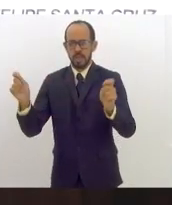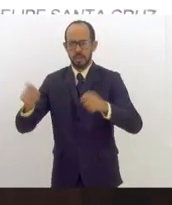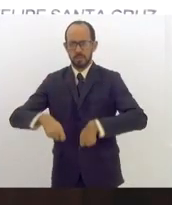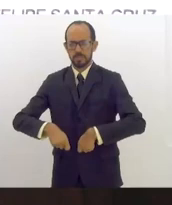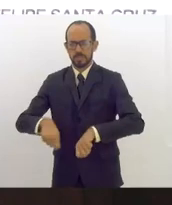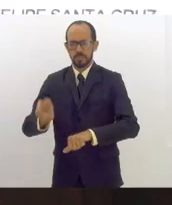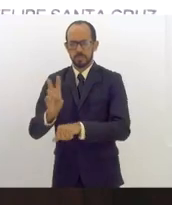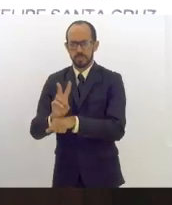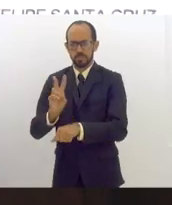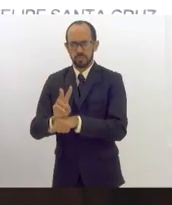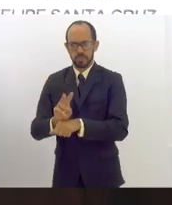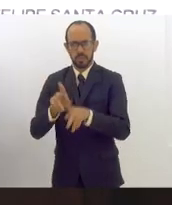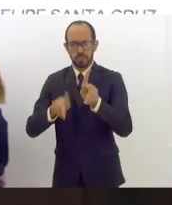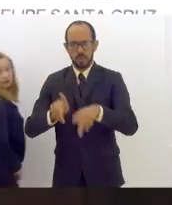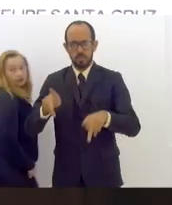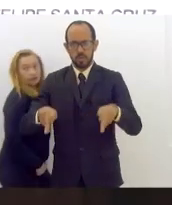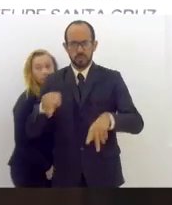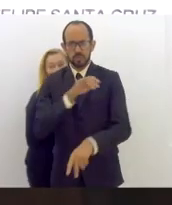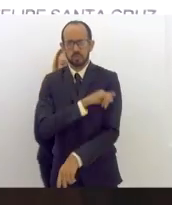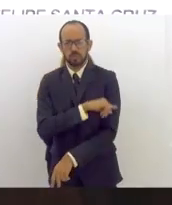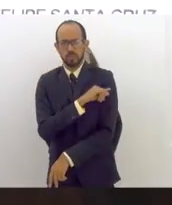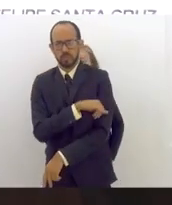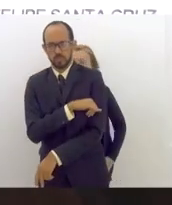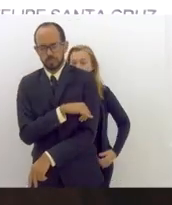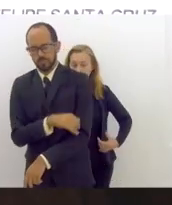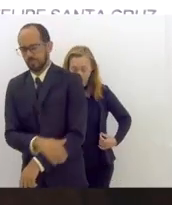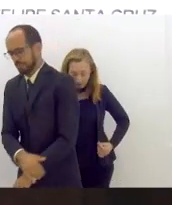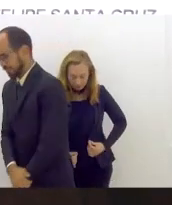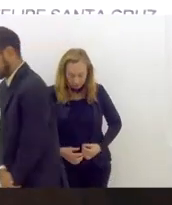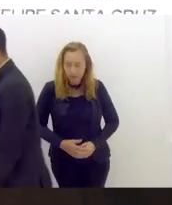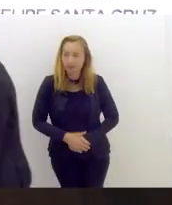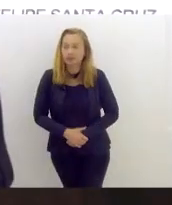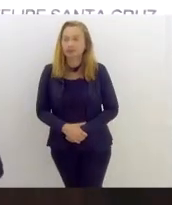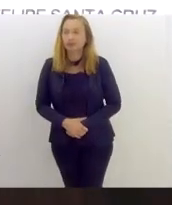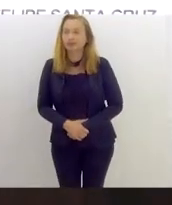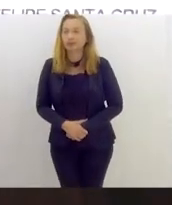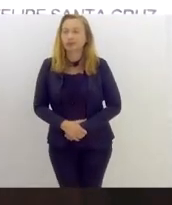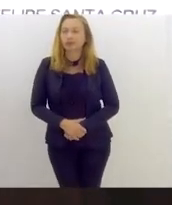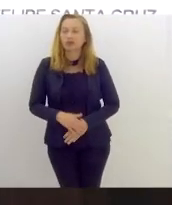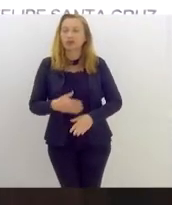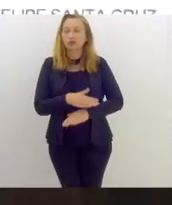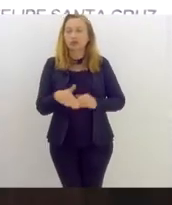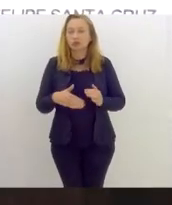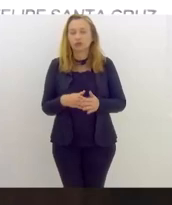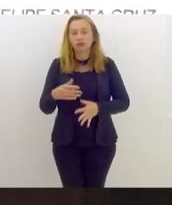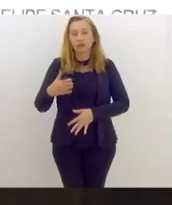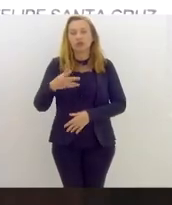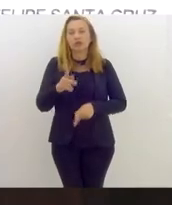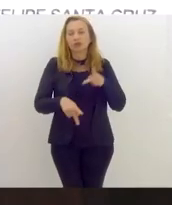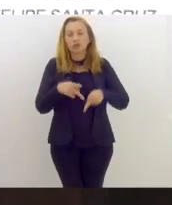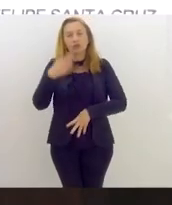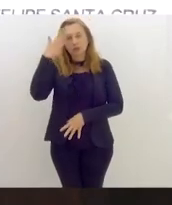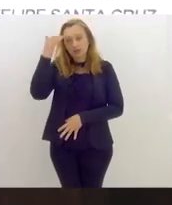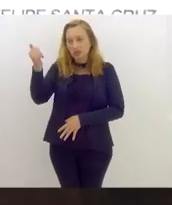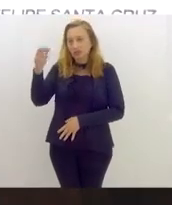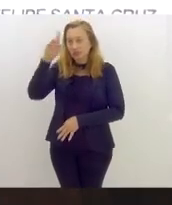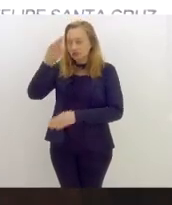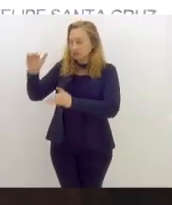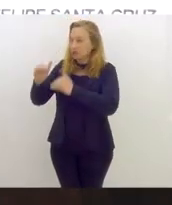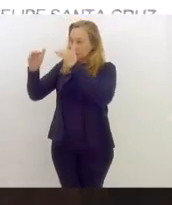não só da nossa população do Rio de Janeiro mas também do Brasil e de todo esse povo que eu sei que vossa excelência muito